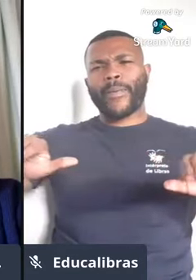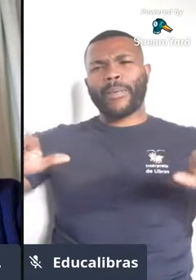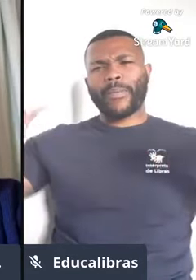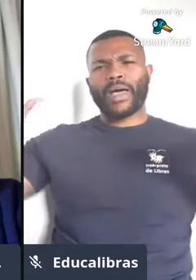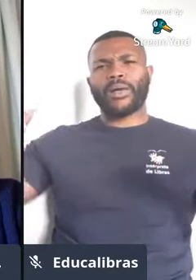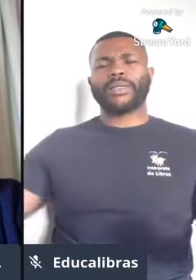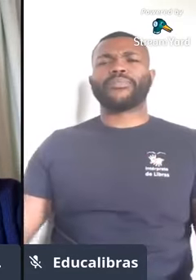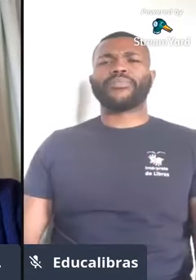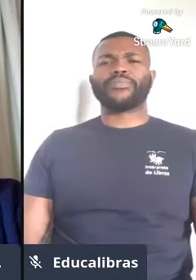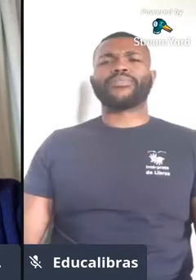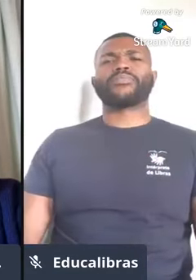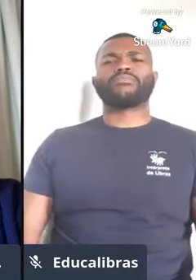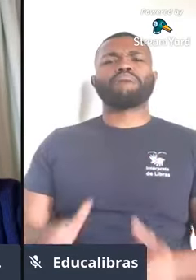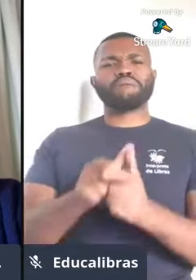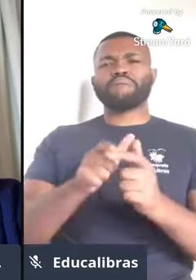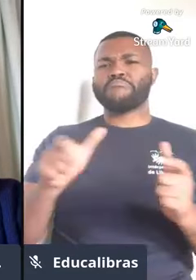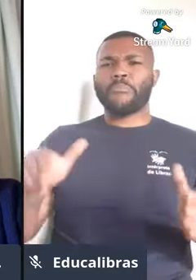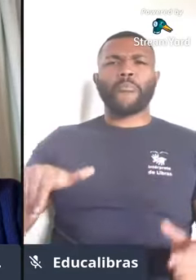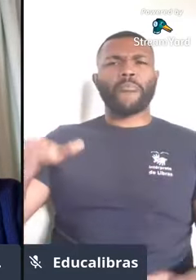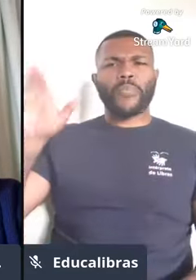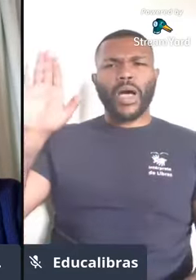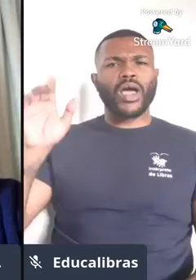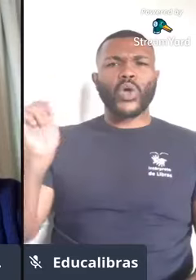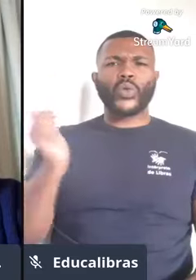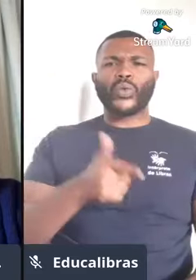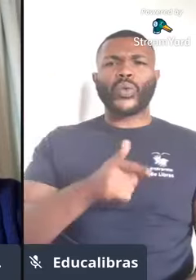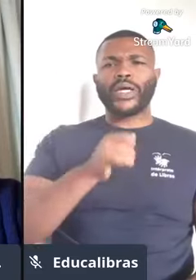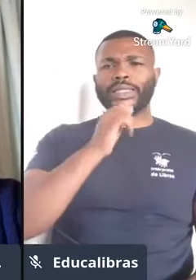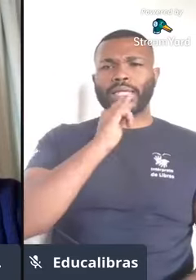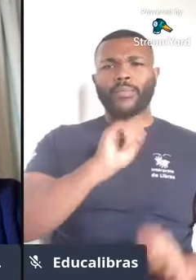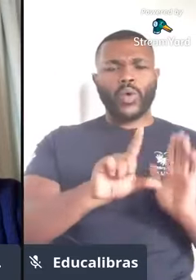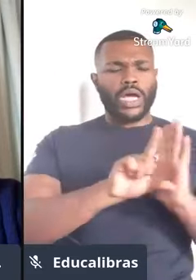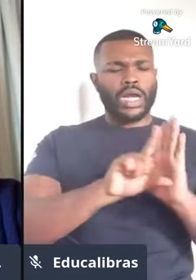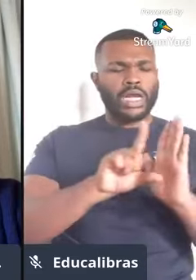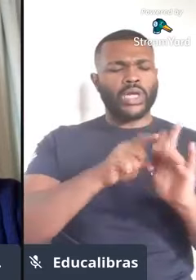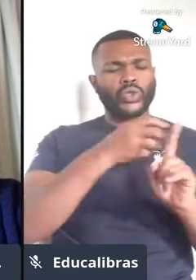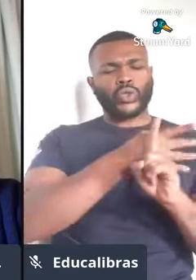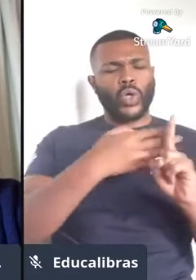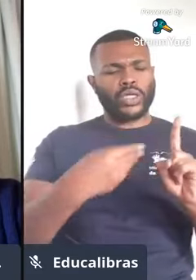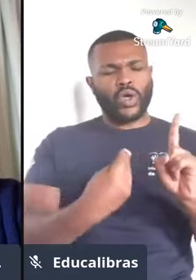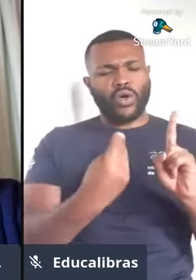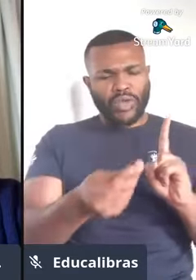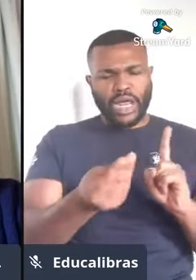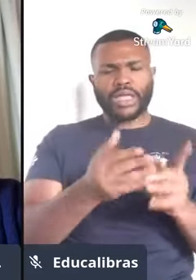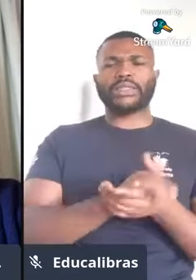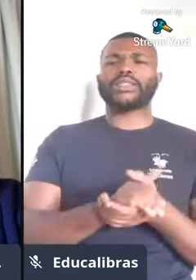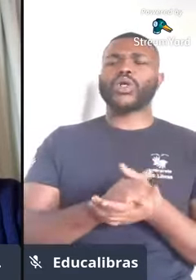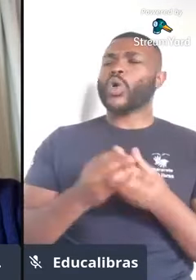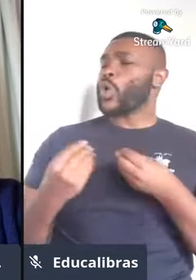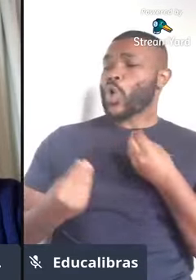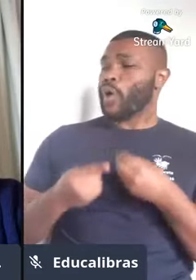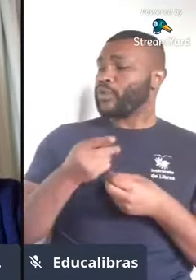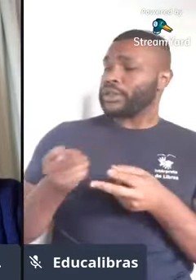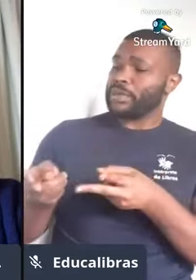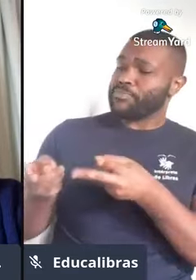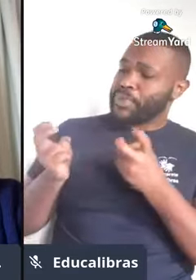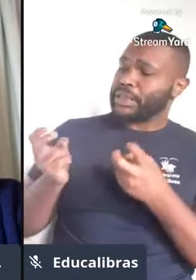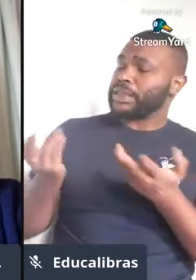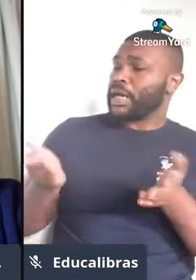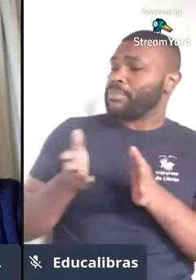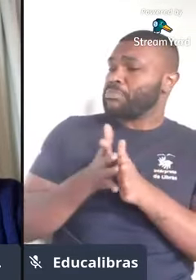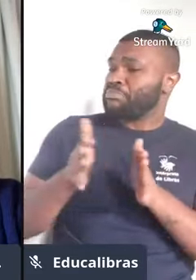ela é muito mais ampla do que o que a lei de cotas oferece. Como é que você vê esse cenário para a pessoa com